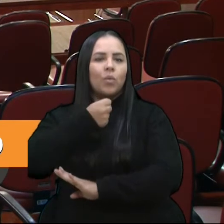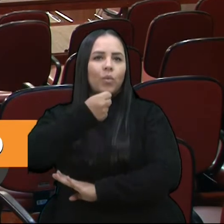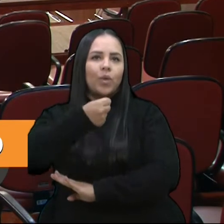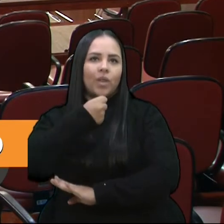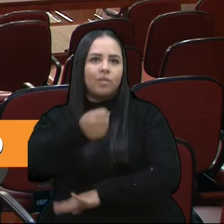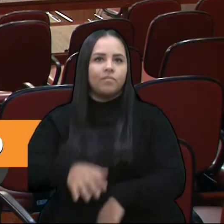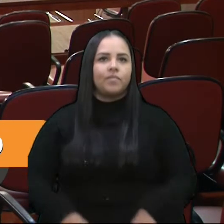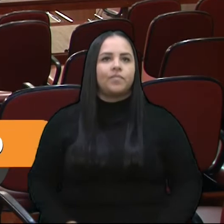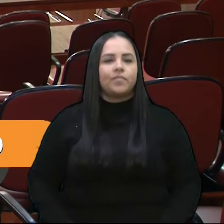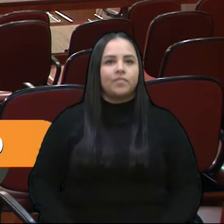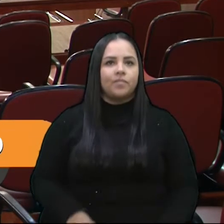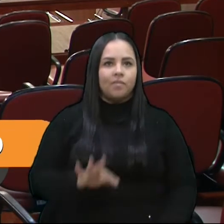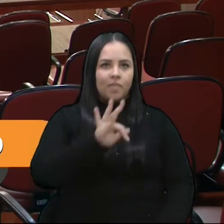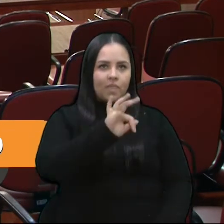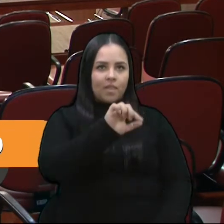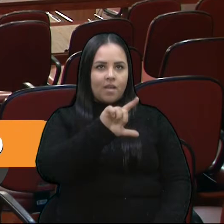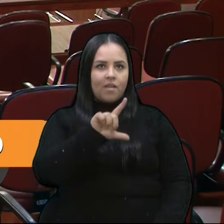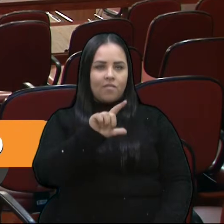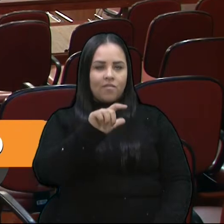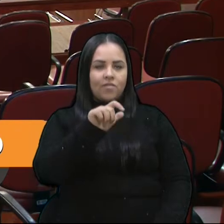Flávia, é isso? Flávio.